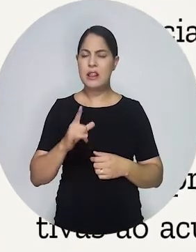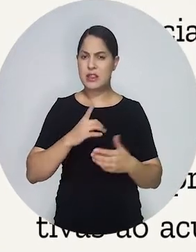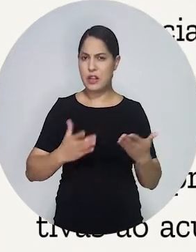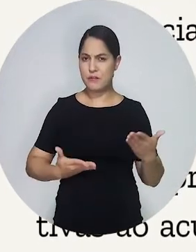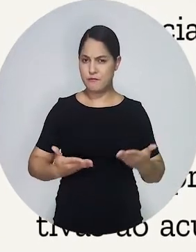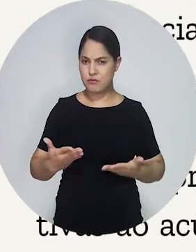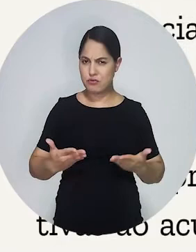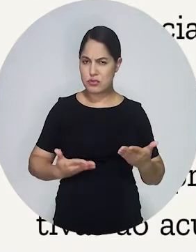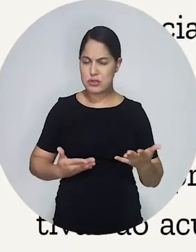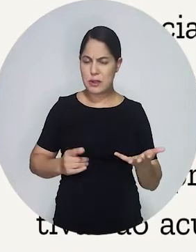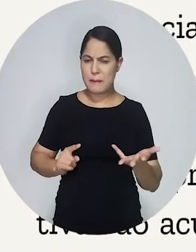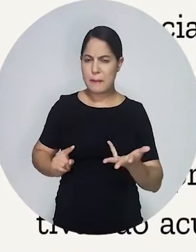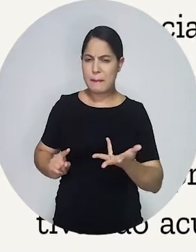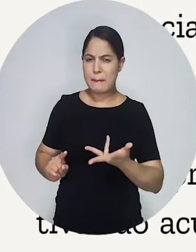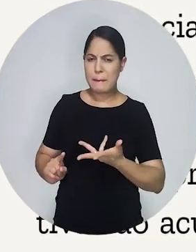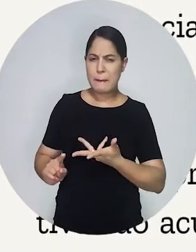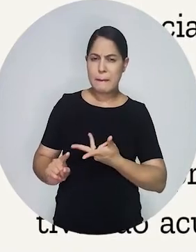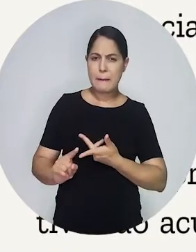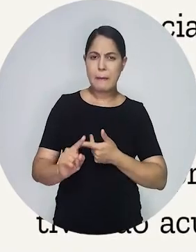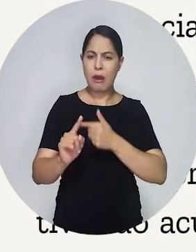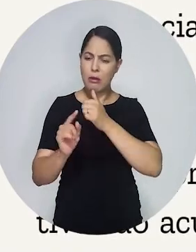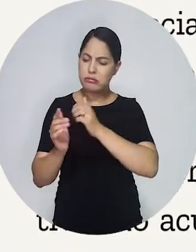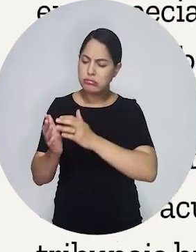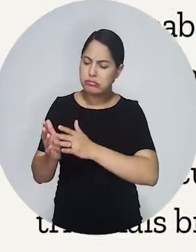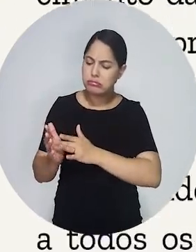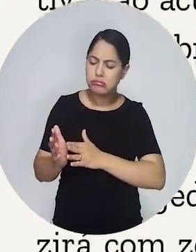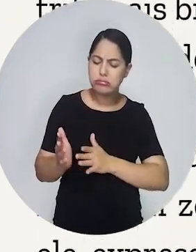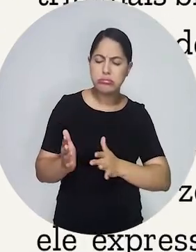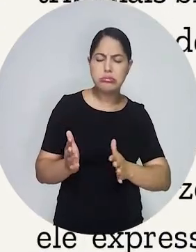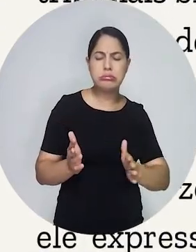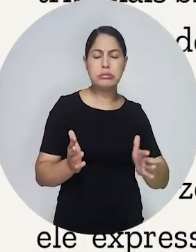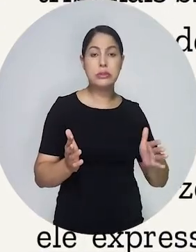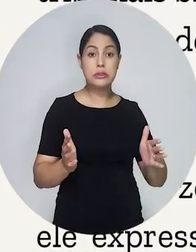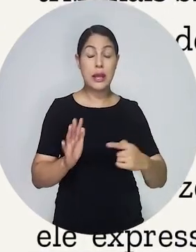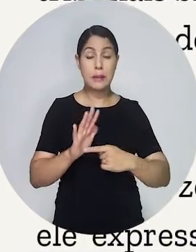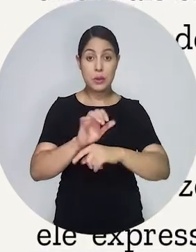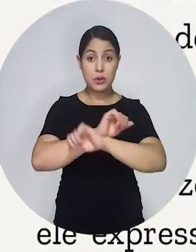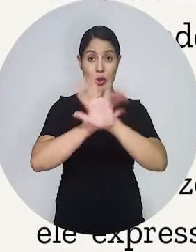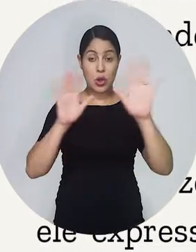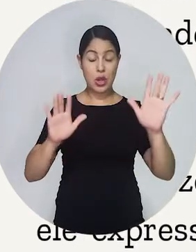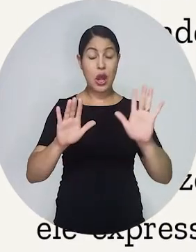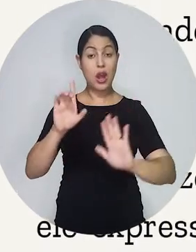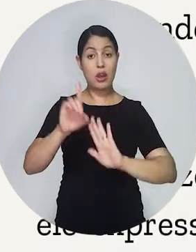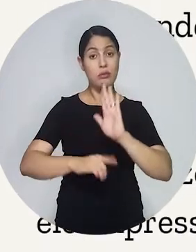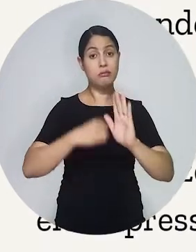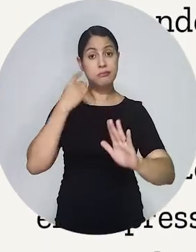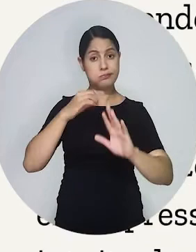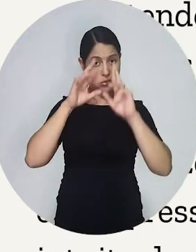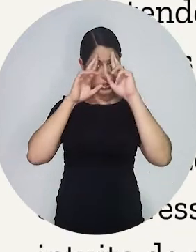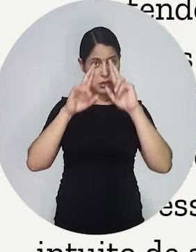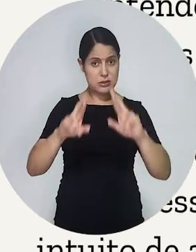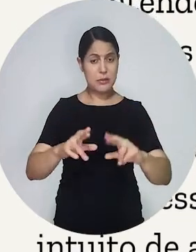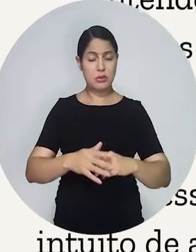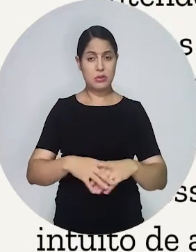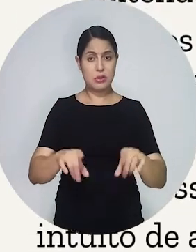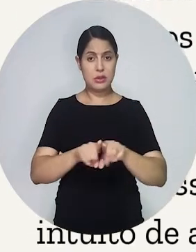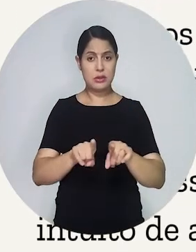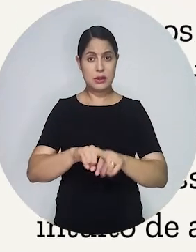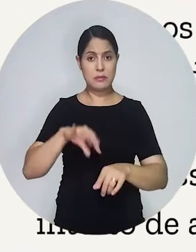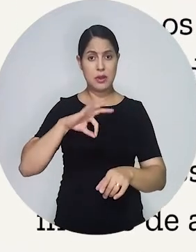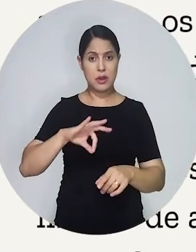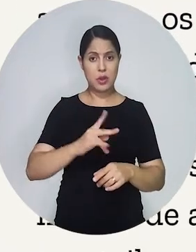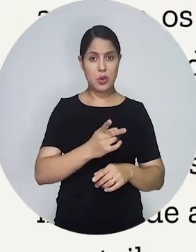ele transitou por todas as funções do sistema de justiça. Nessa trajetória, demonstrou respeito às prerrogativas da advocacia e